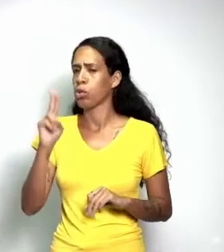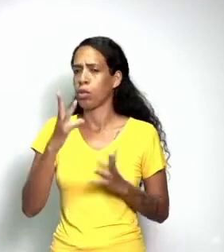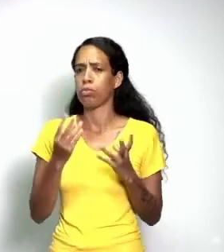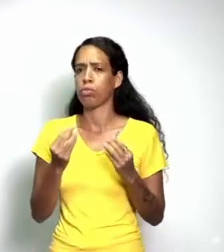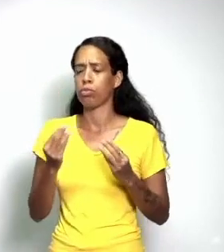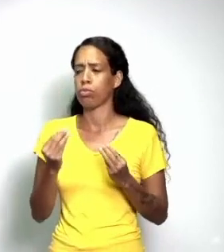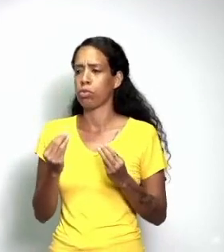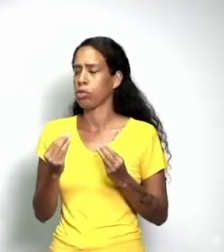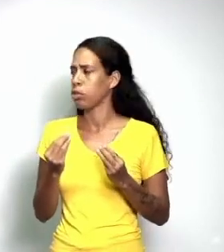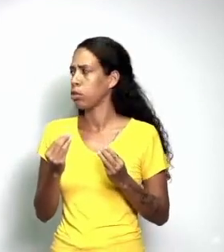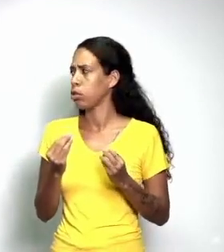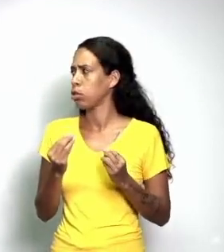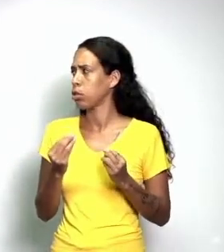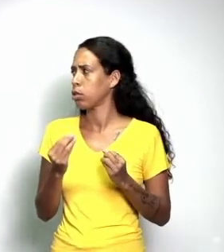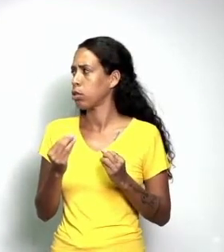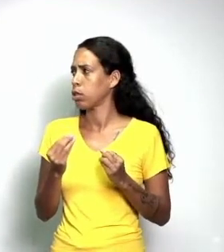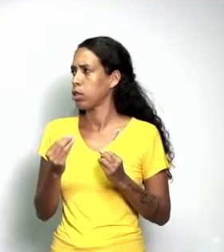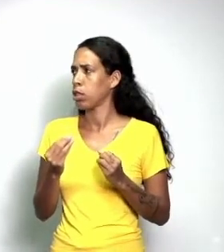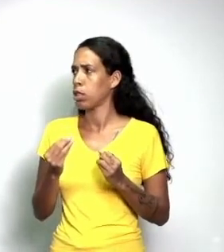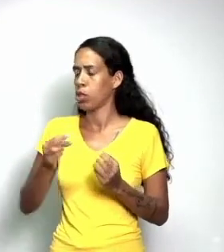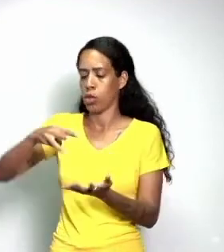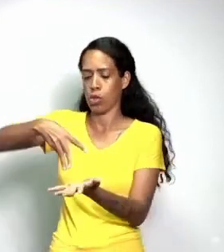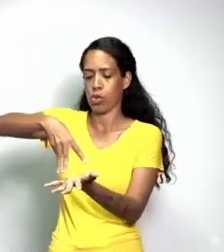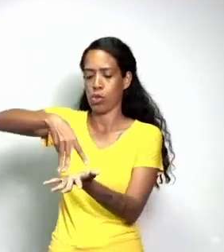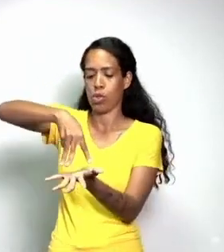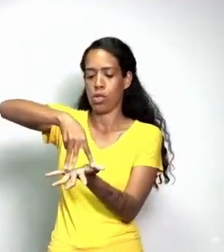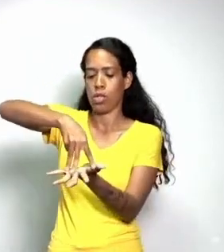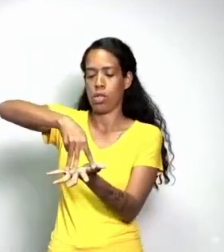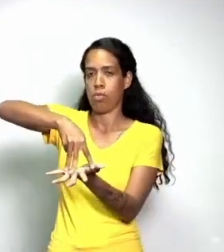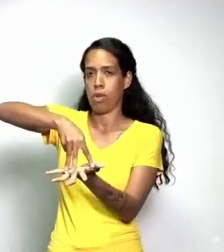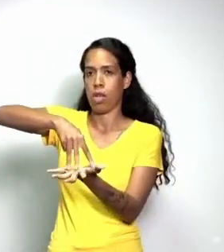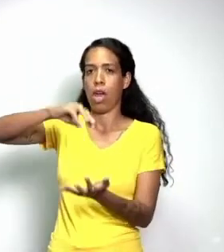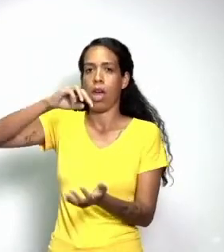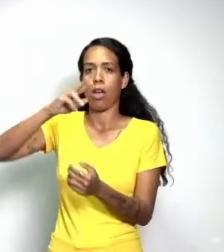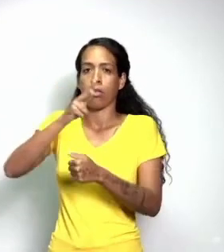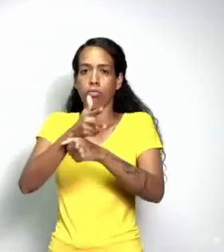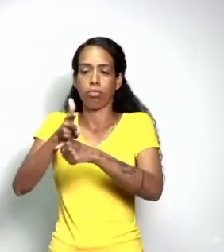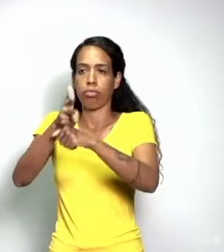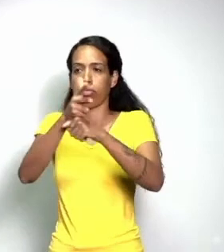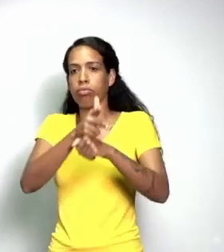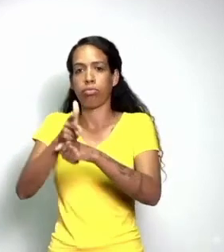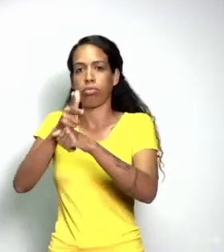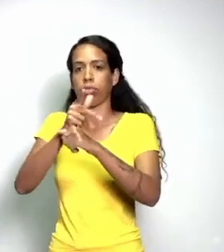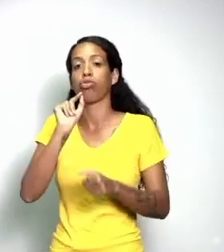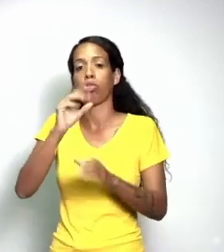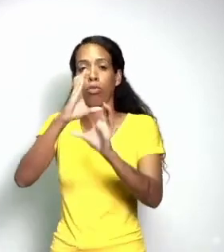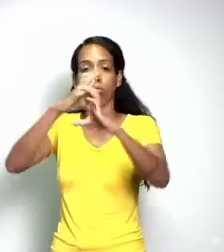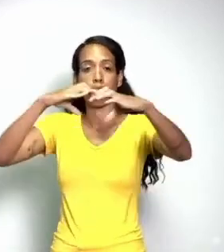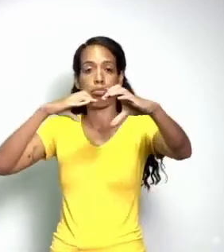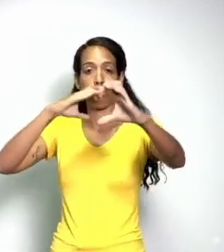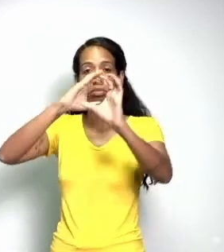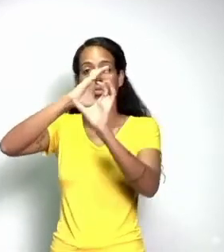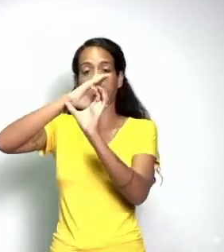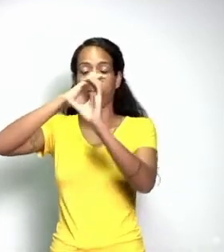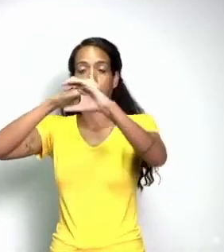utilizado, principalmente no tripé da monitoração, de quem vai estar no foco. Então,